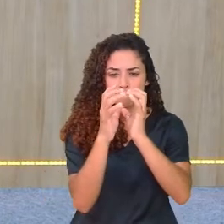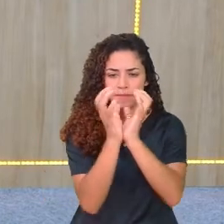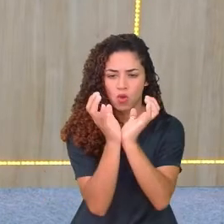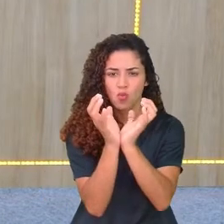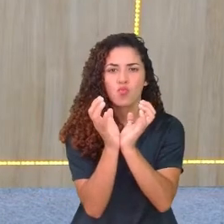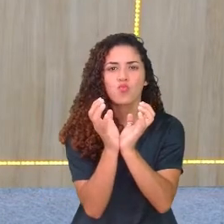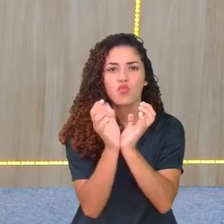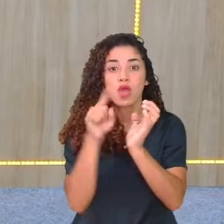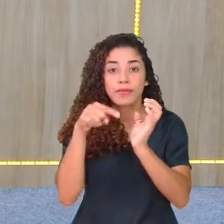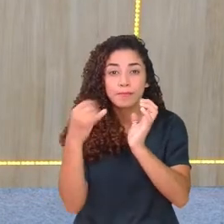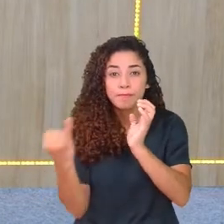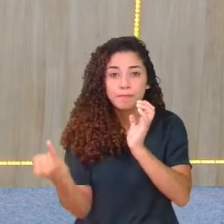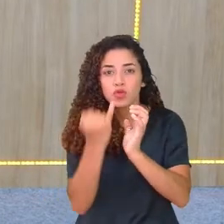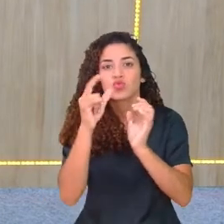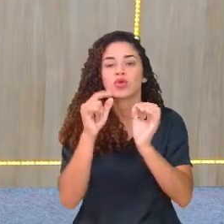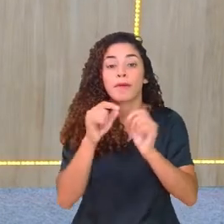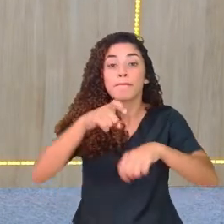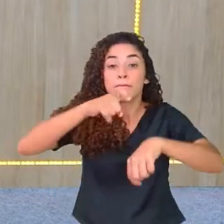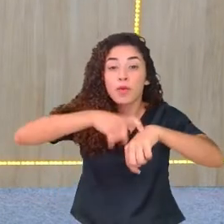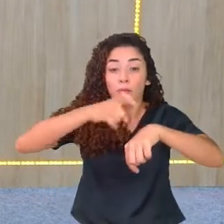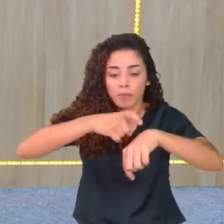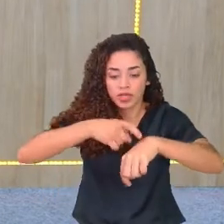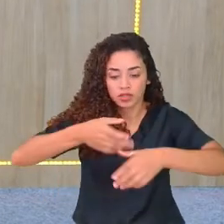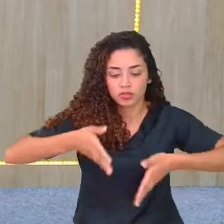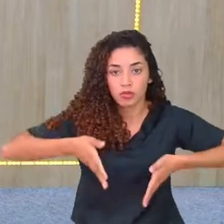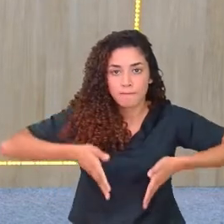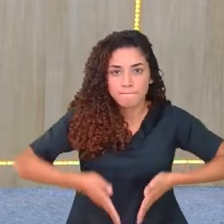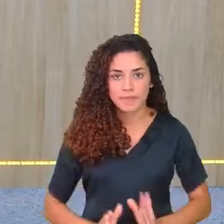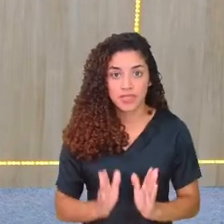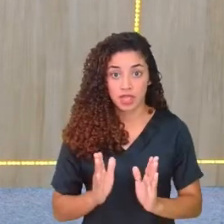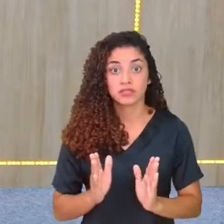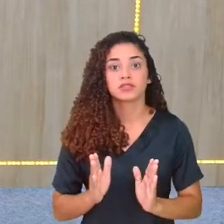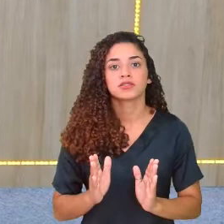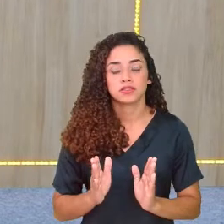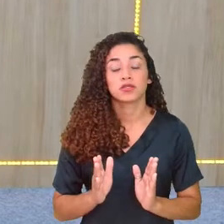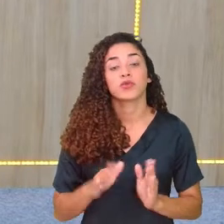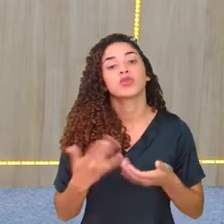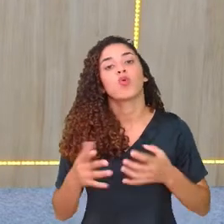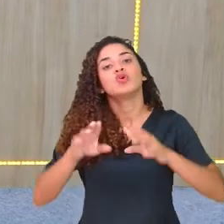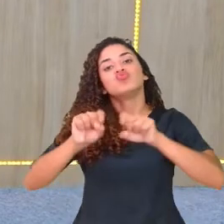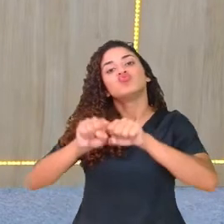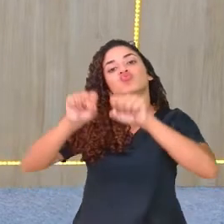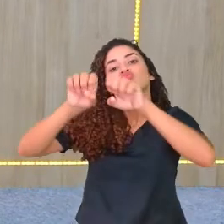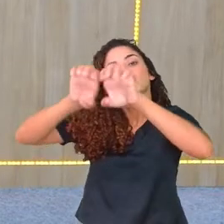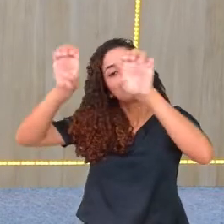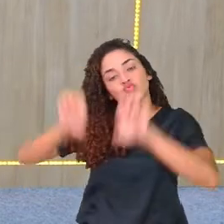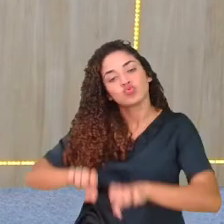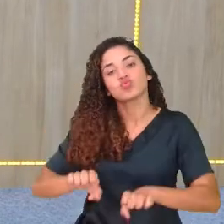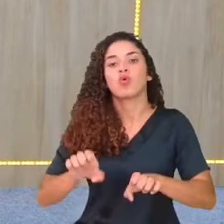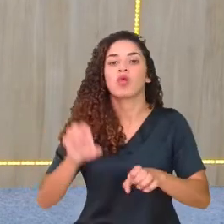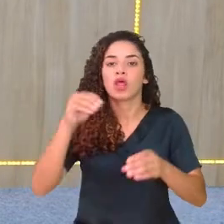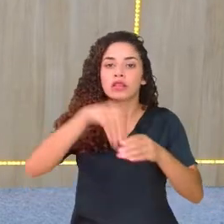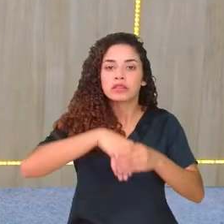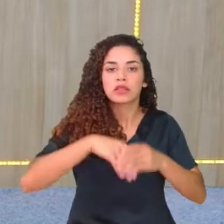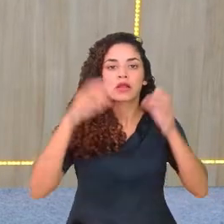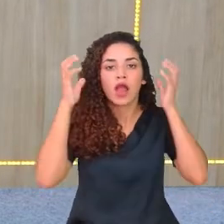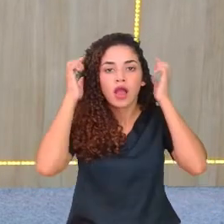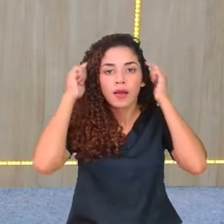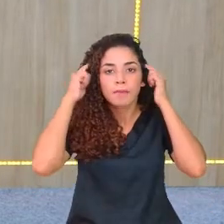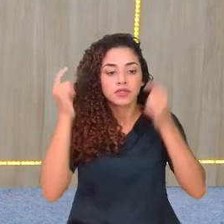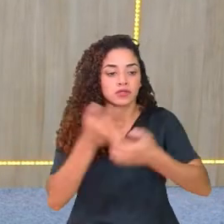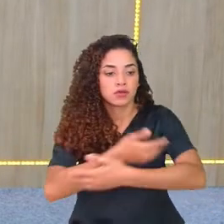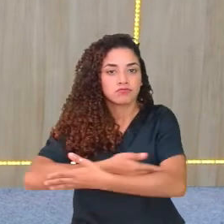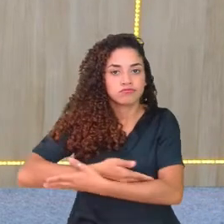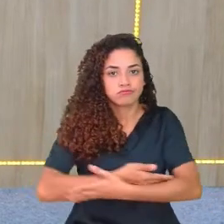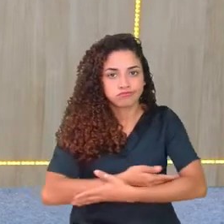grande importância dela é para a hora do parto. Então, a estrutura da cabeça do recém-nascido, né, ela vai apresentar